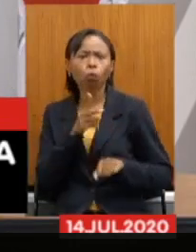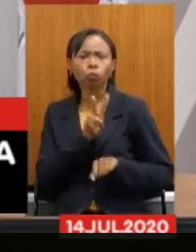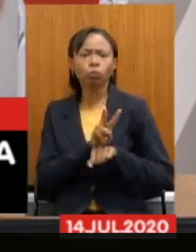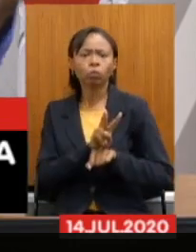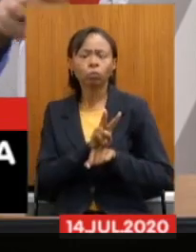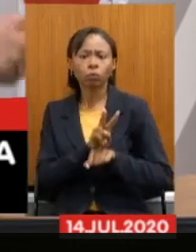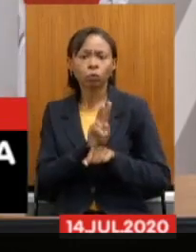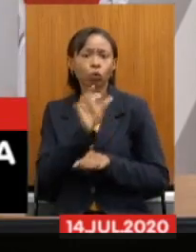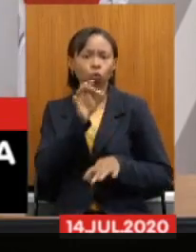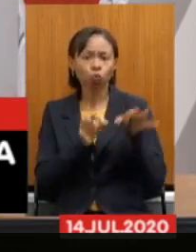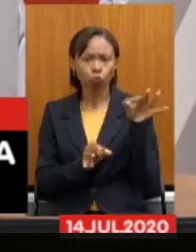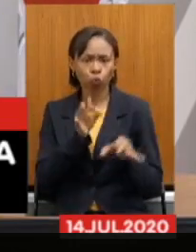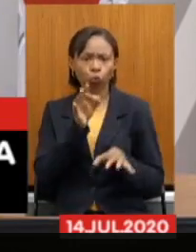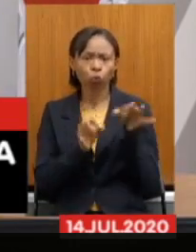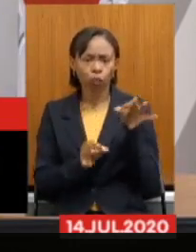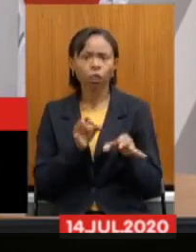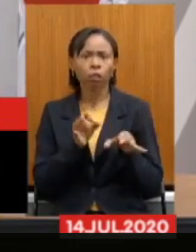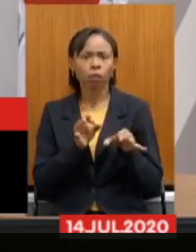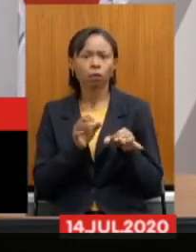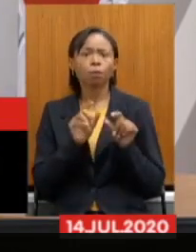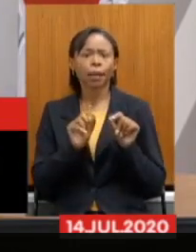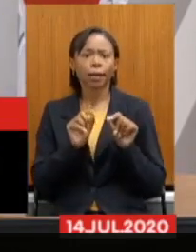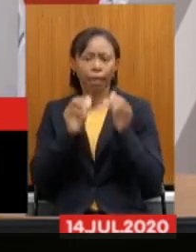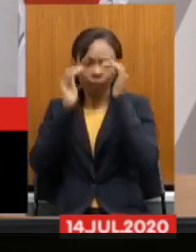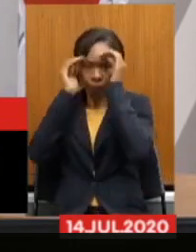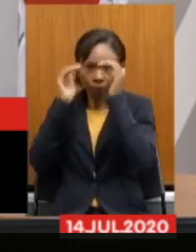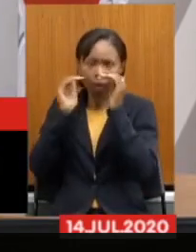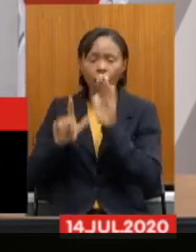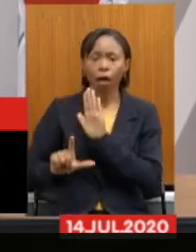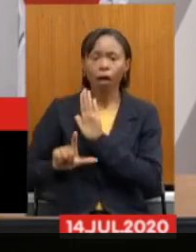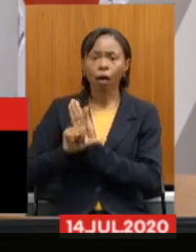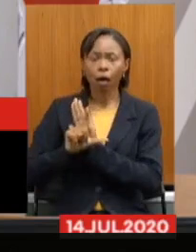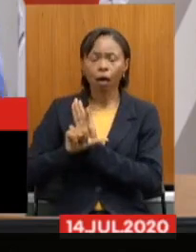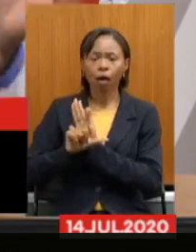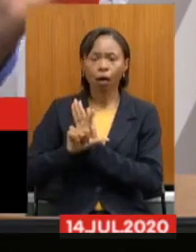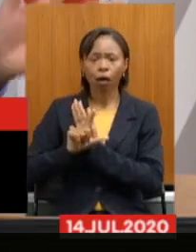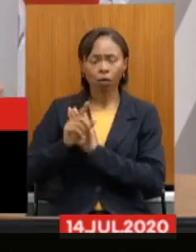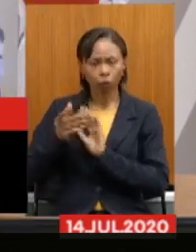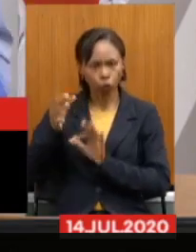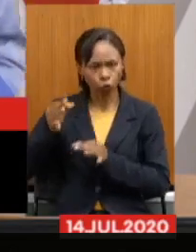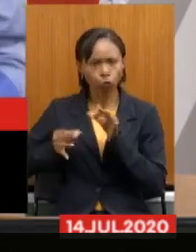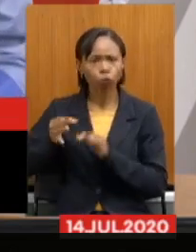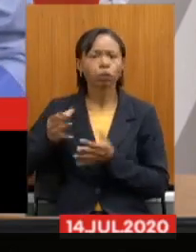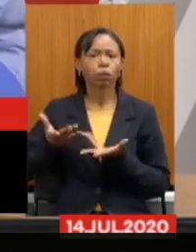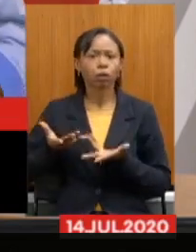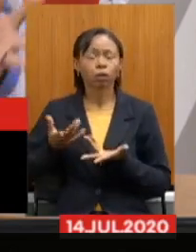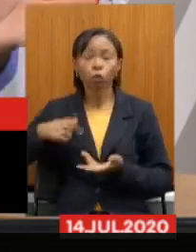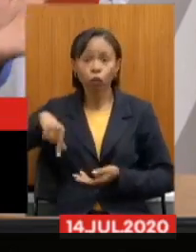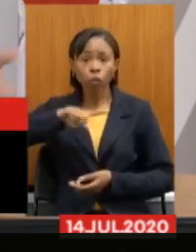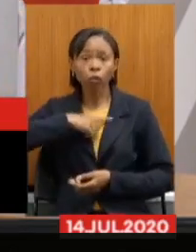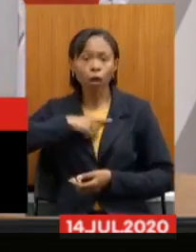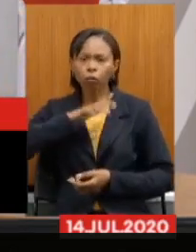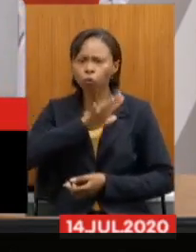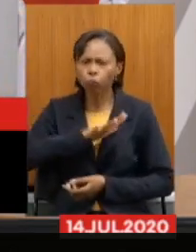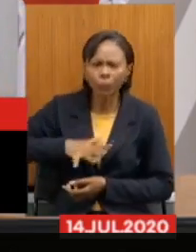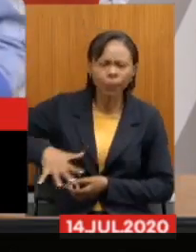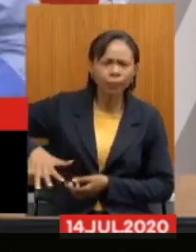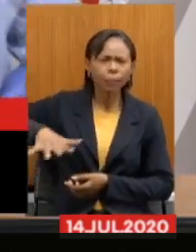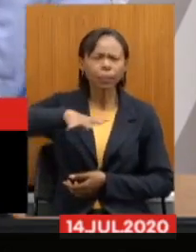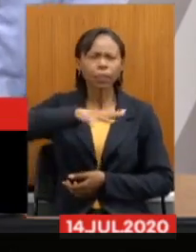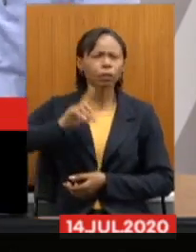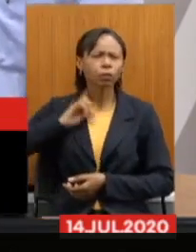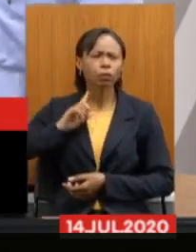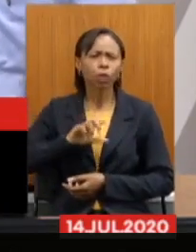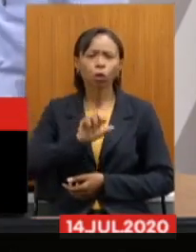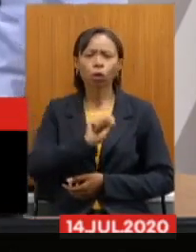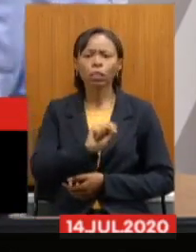para materializar a ordem judicial. Então, de forma que nós cobrimos todo esse Estado, que tem a grandeza, né, de